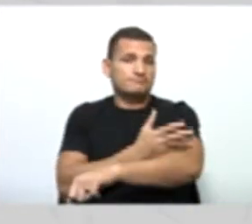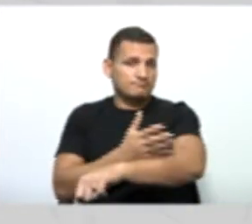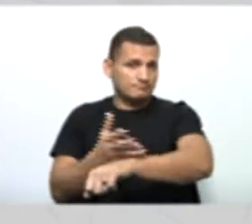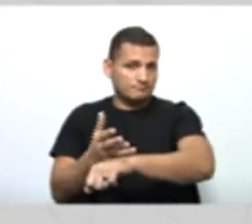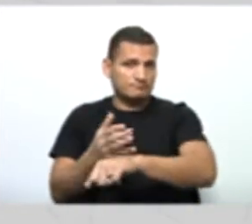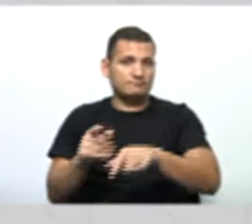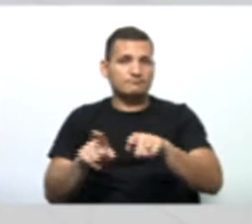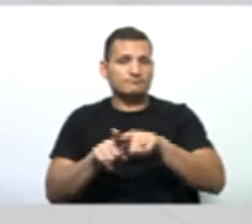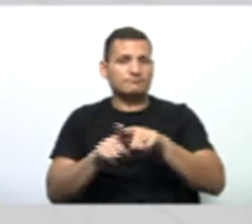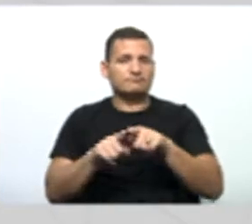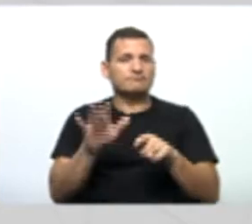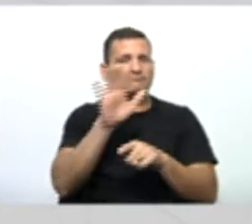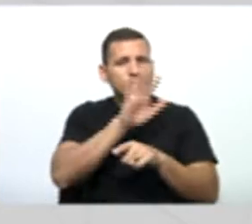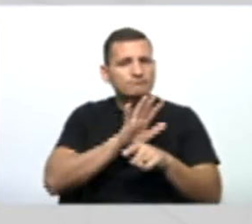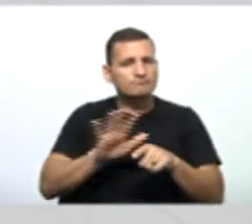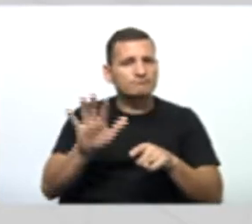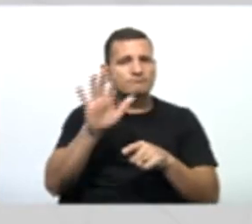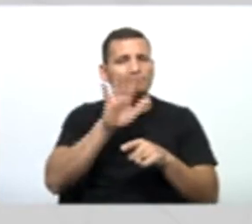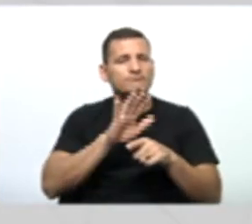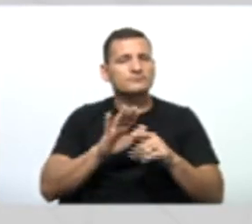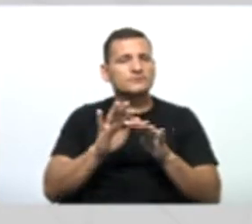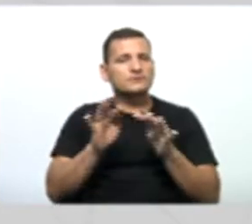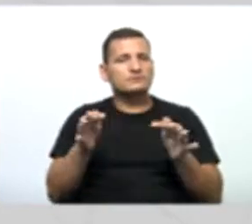fica mais harmonioso, certo?